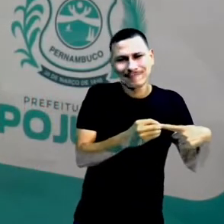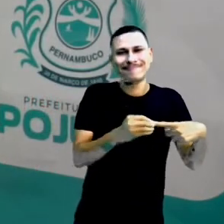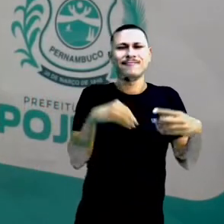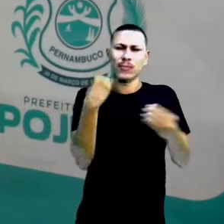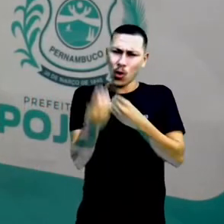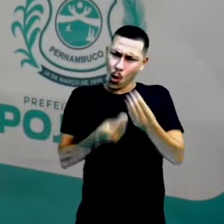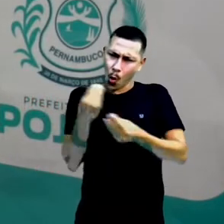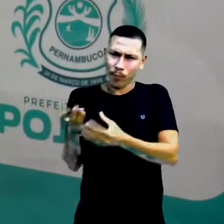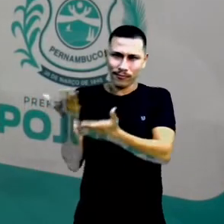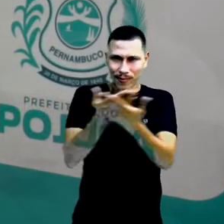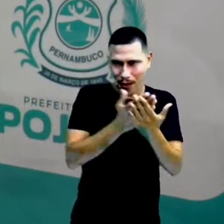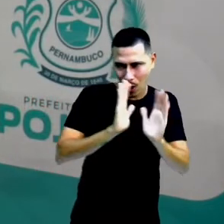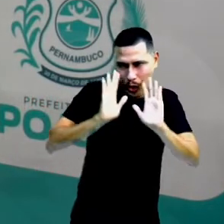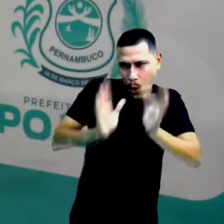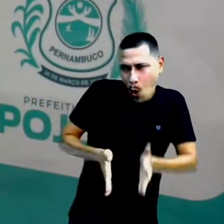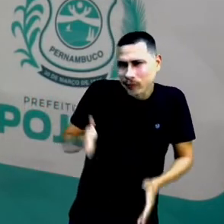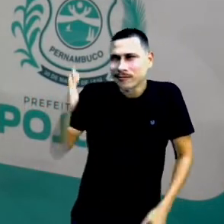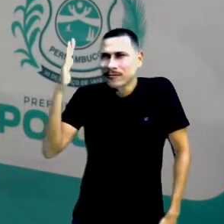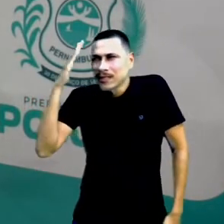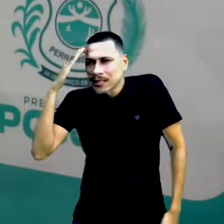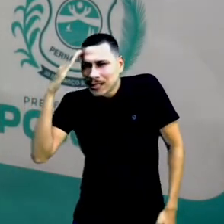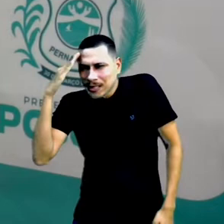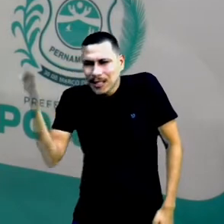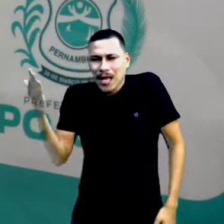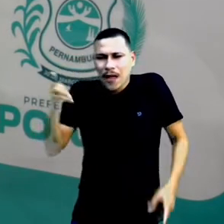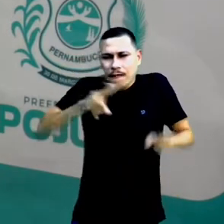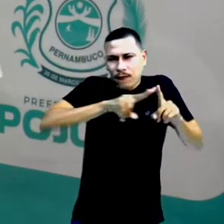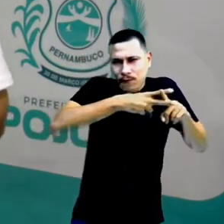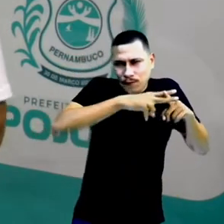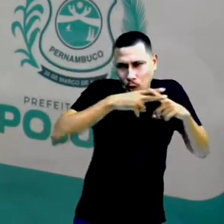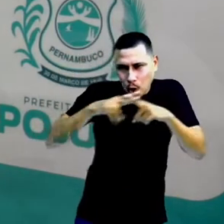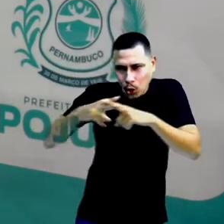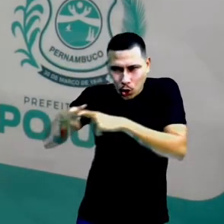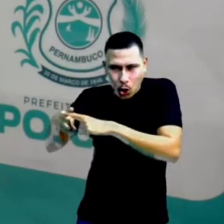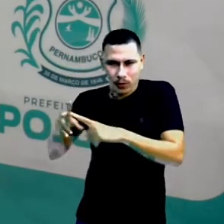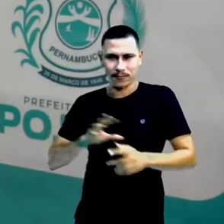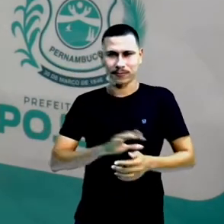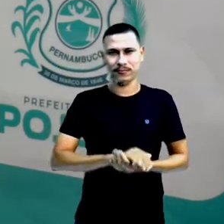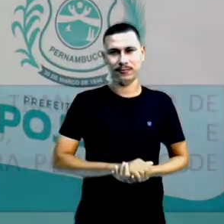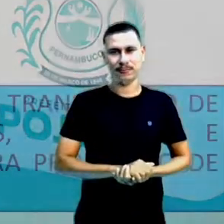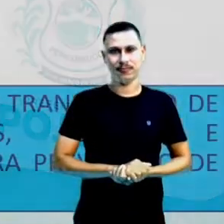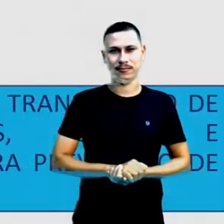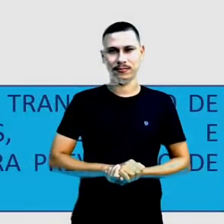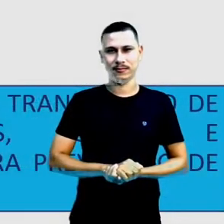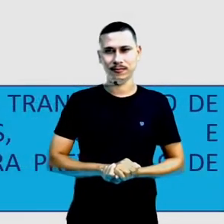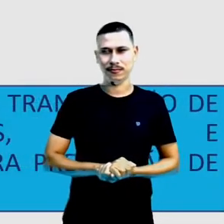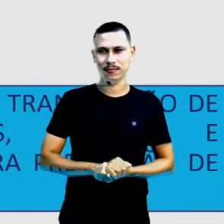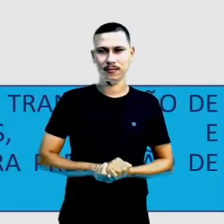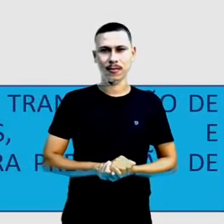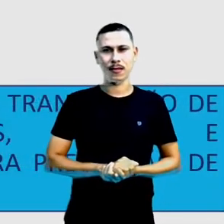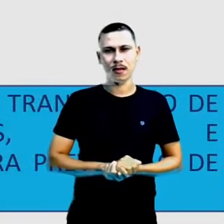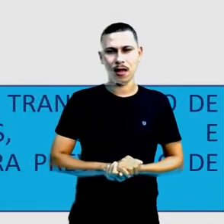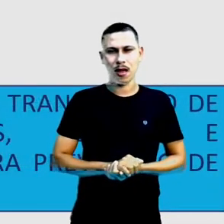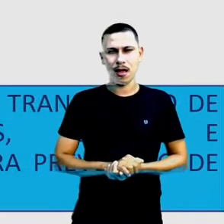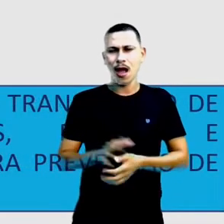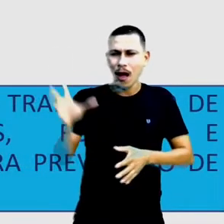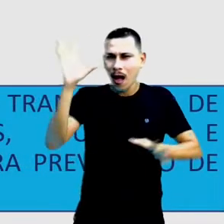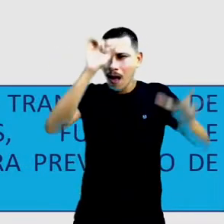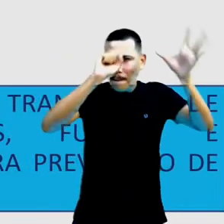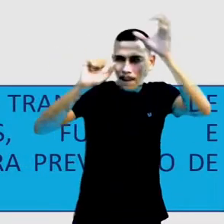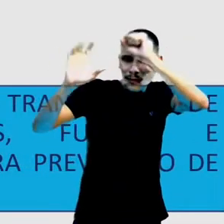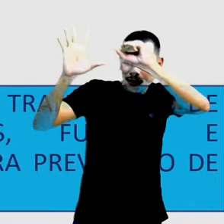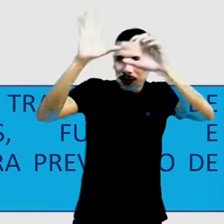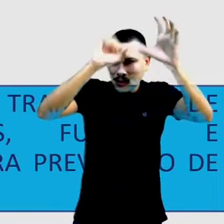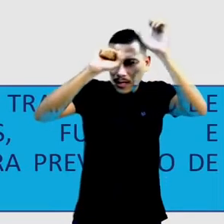trabalhando todos esses conteúdos entendendo como é que funciona tudo isso iremos propor a partir do conhecimento das